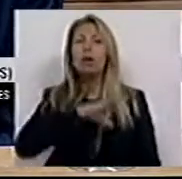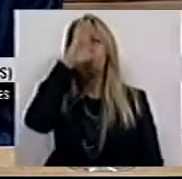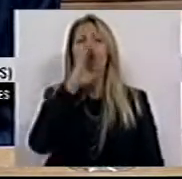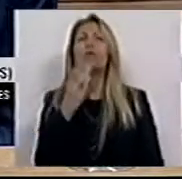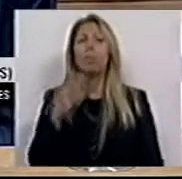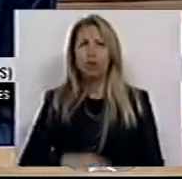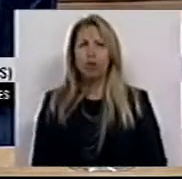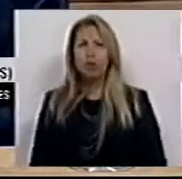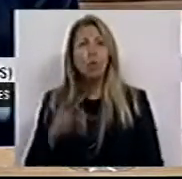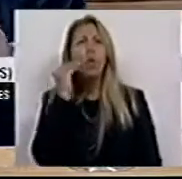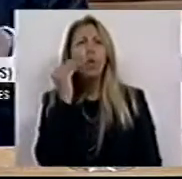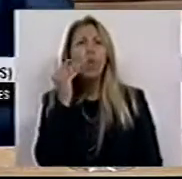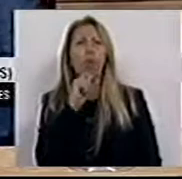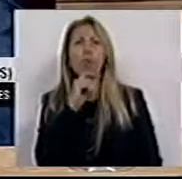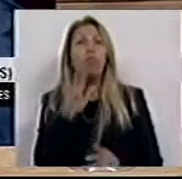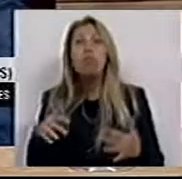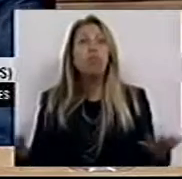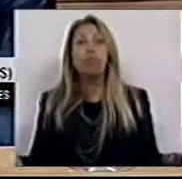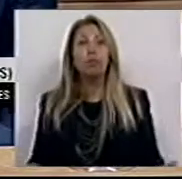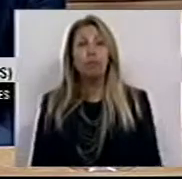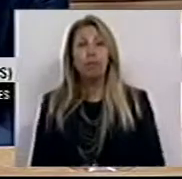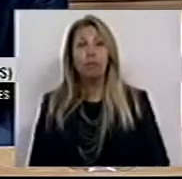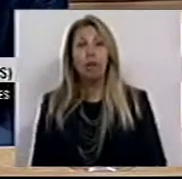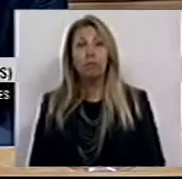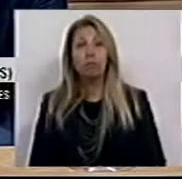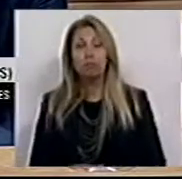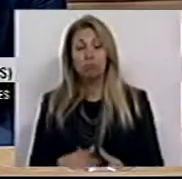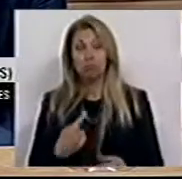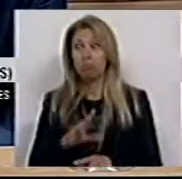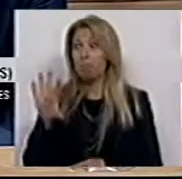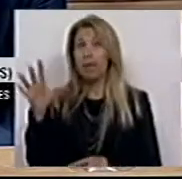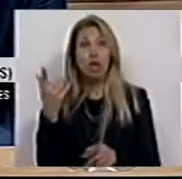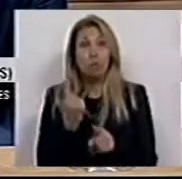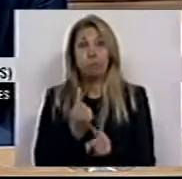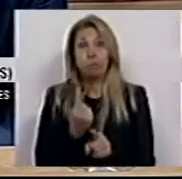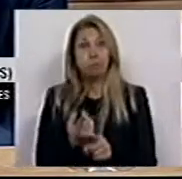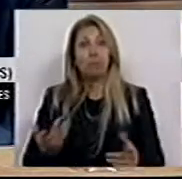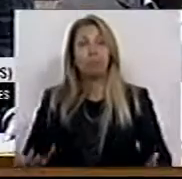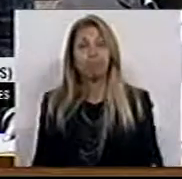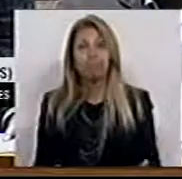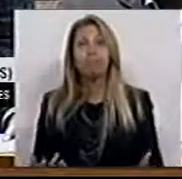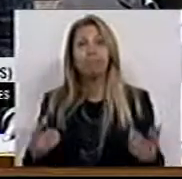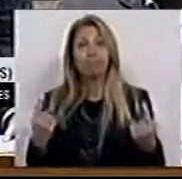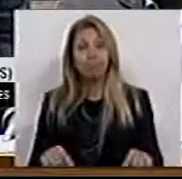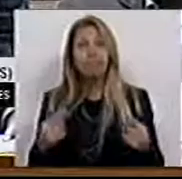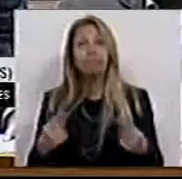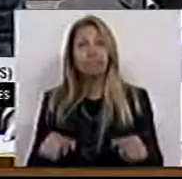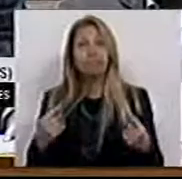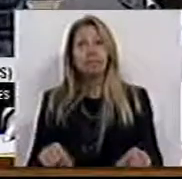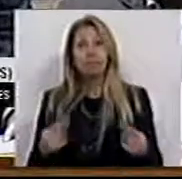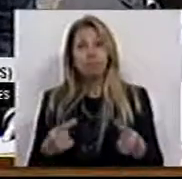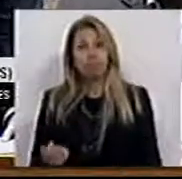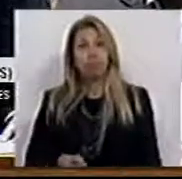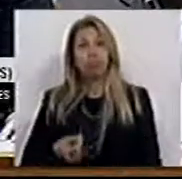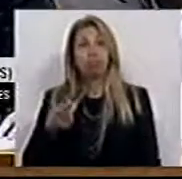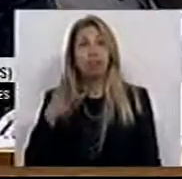Ministro, como é que é possível que no mesmo país, onde há mais de